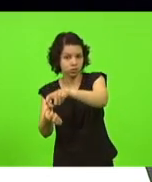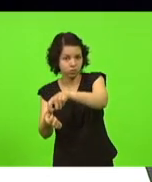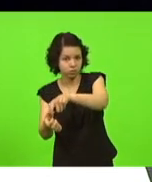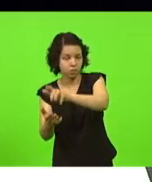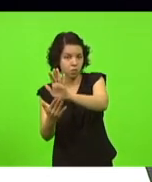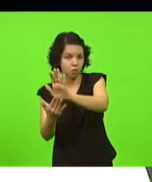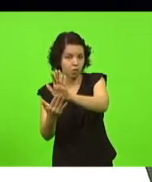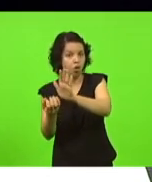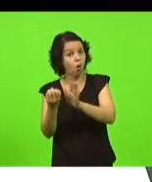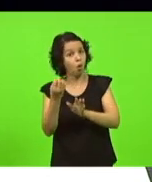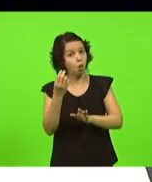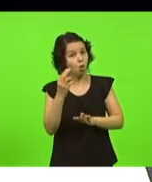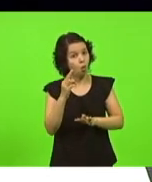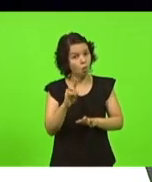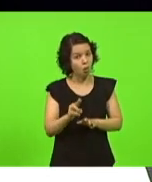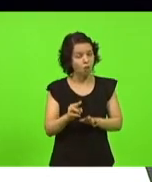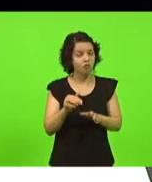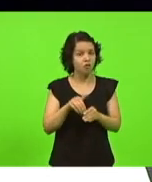E